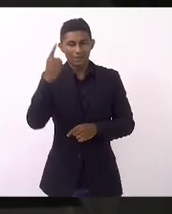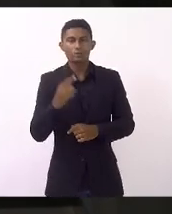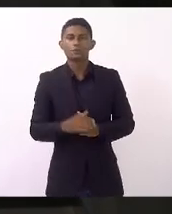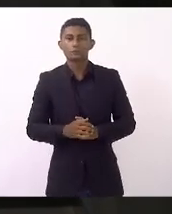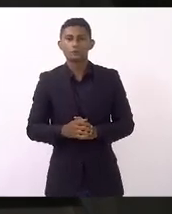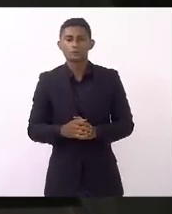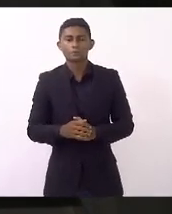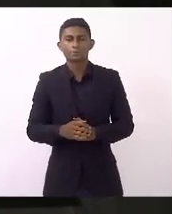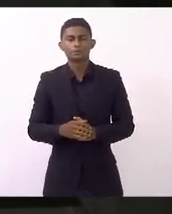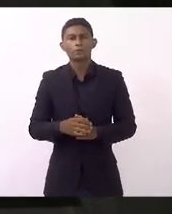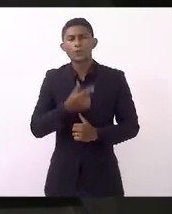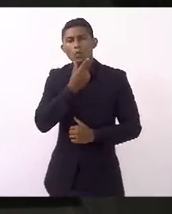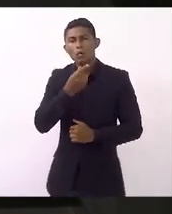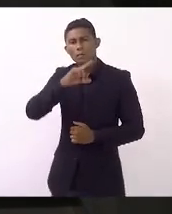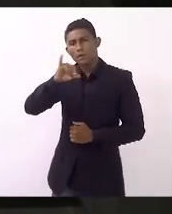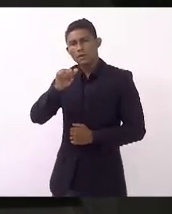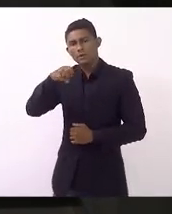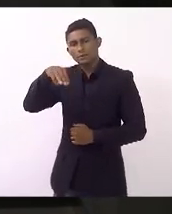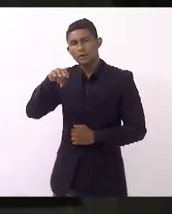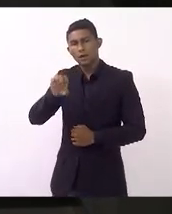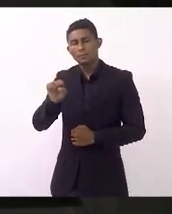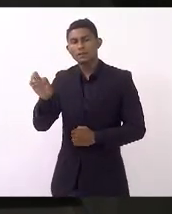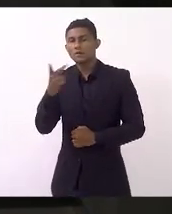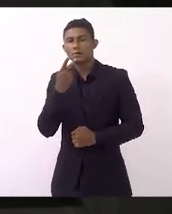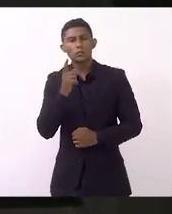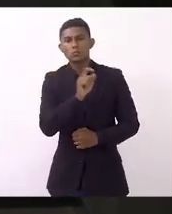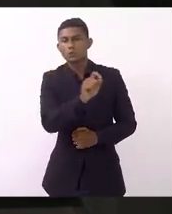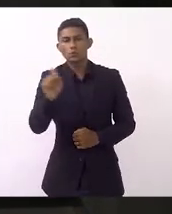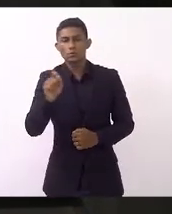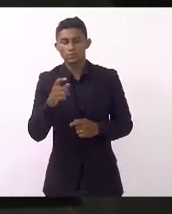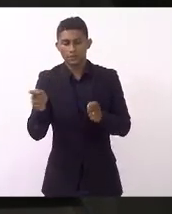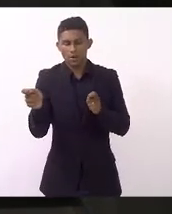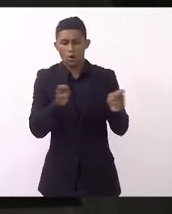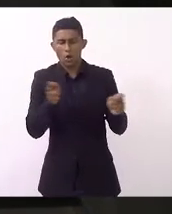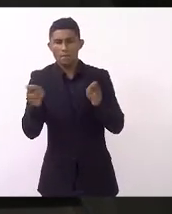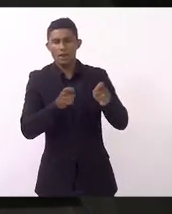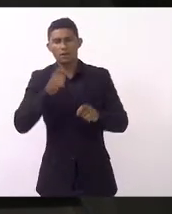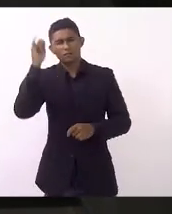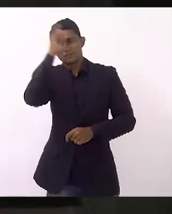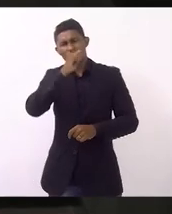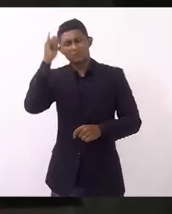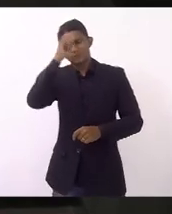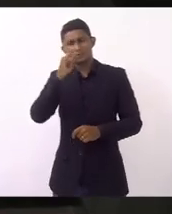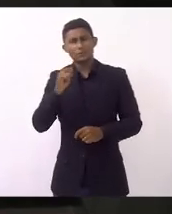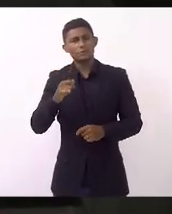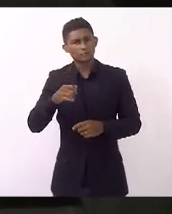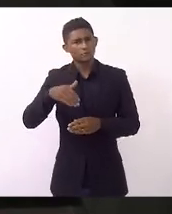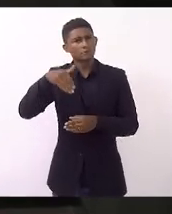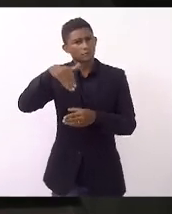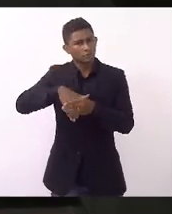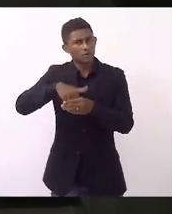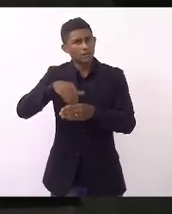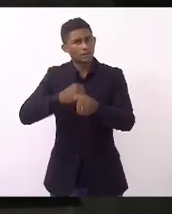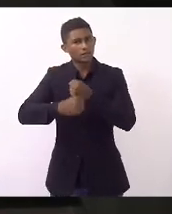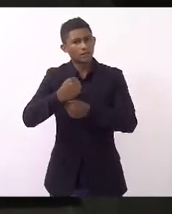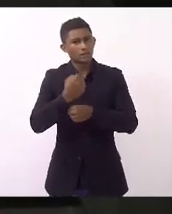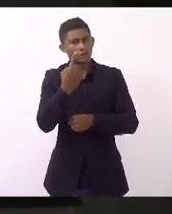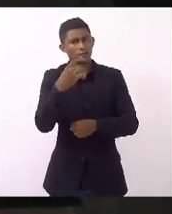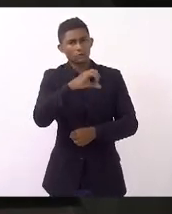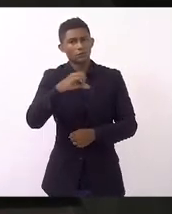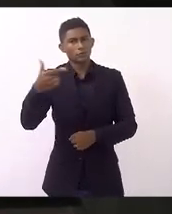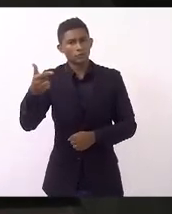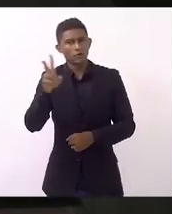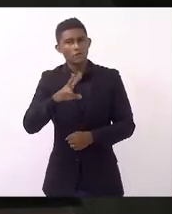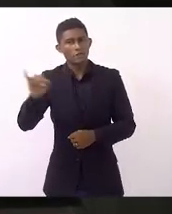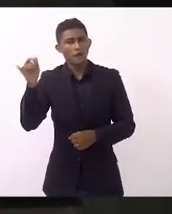Carville, James Carville, disse que é a economia, estúpido. O que vai resolver a eleição de 92 nos Estados Unidos é a economia.